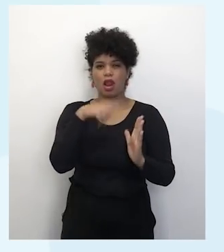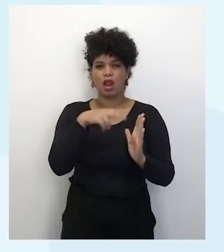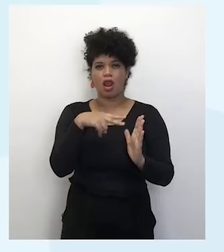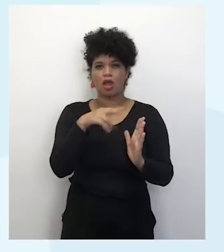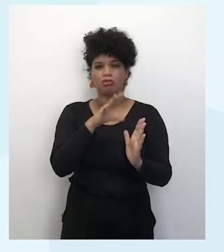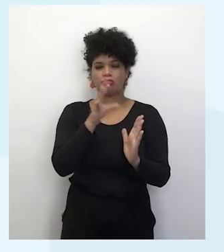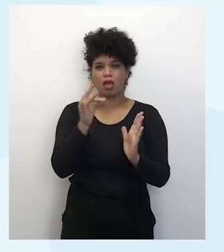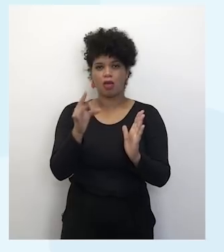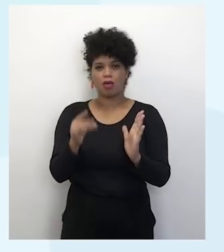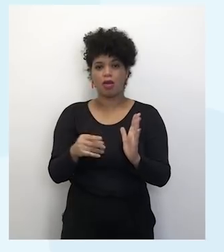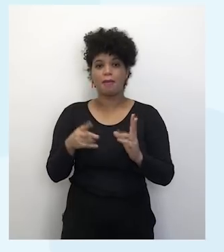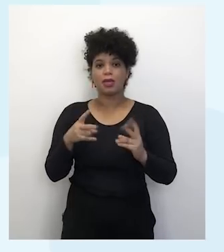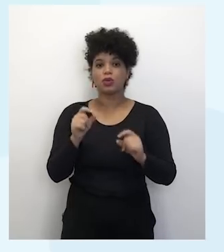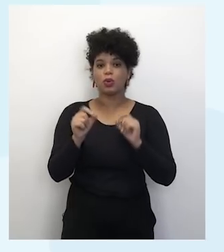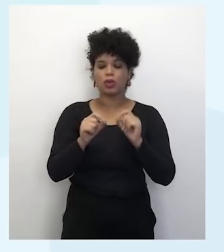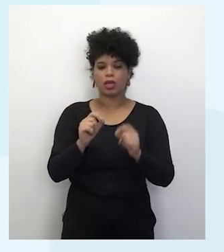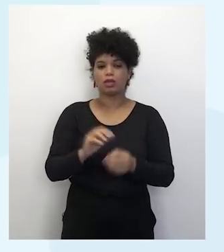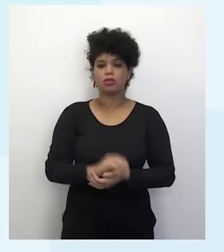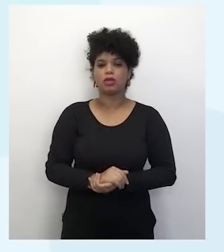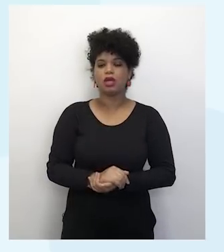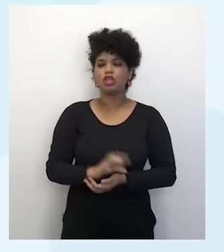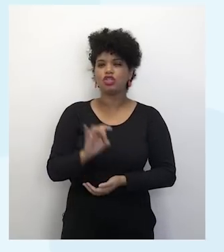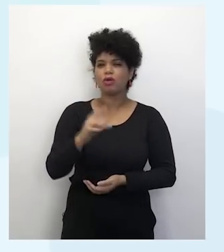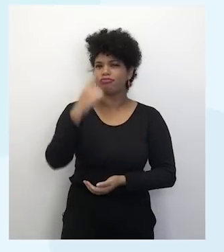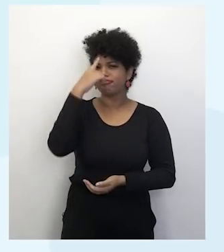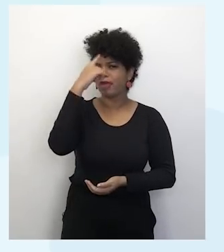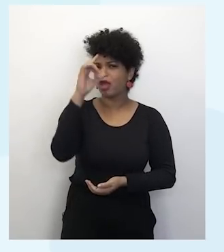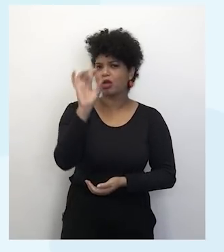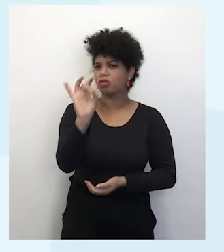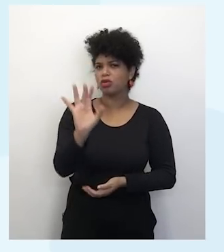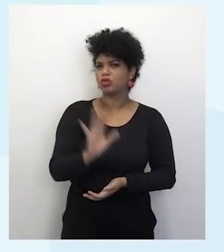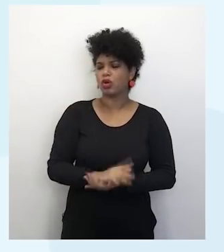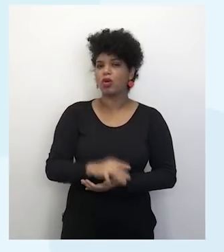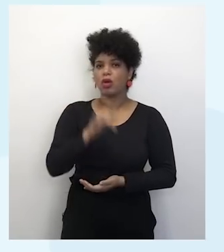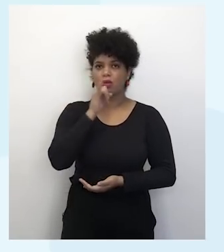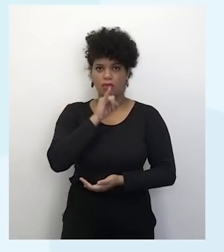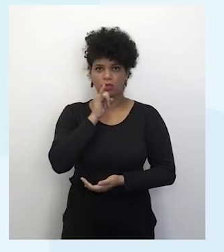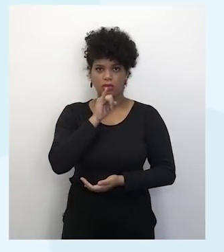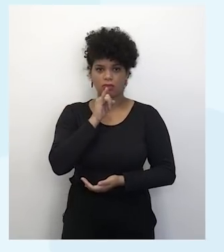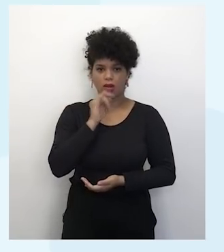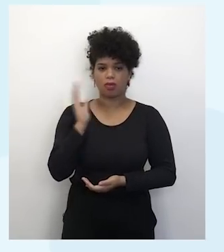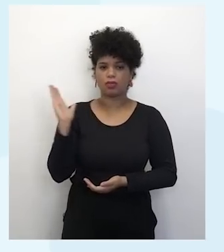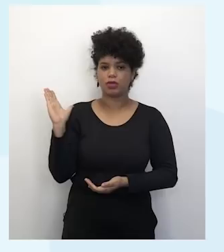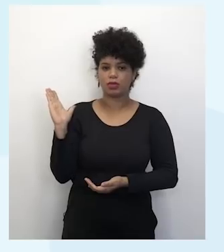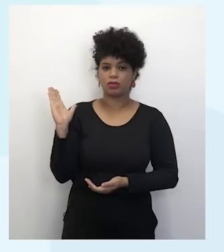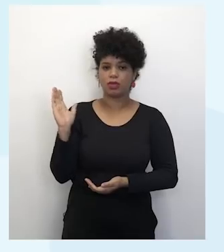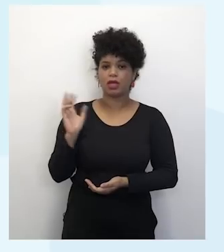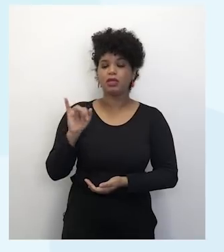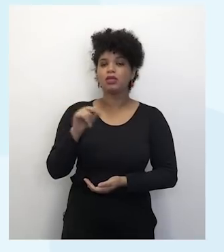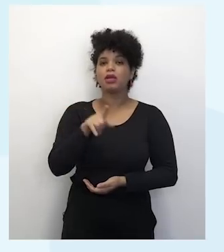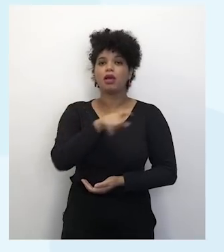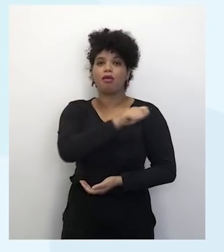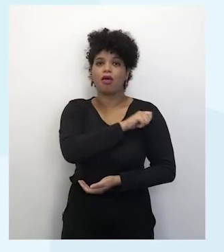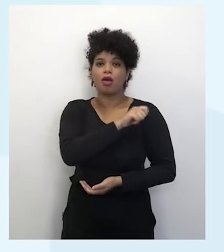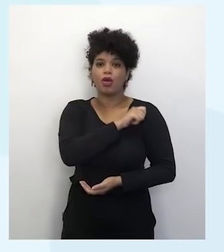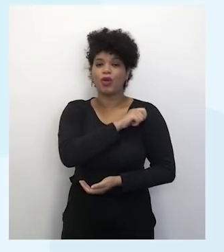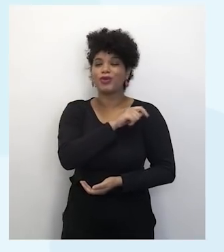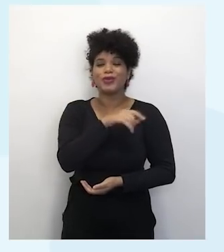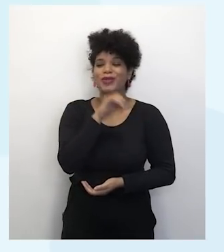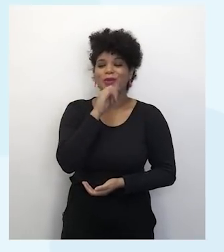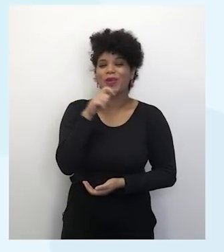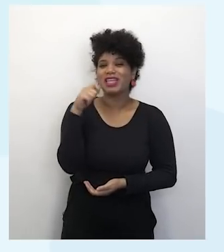vai perceber que é um exemplo hipotético, né? Inclusive, o exemplo dado é se o aluno está conseguindo escovar